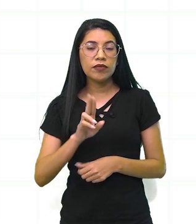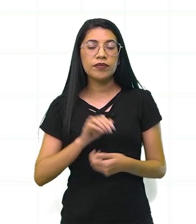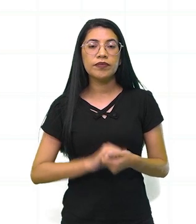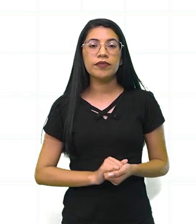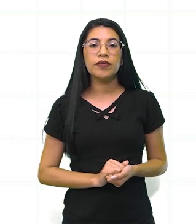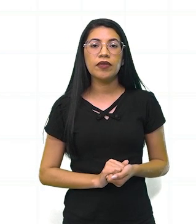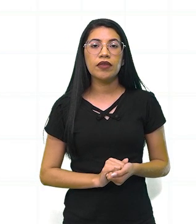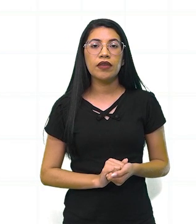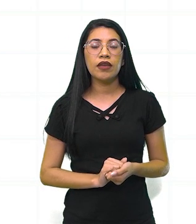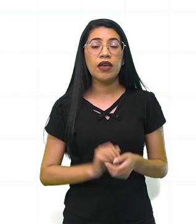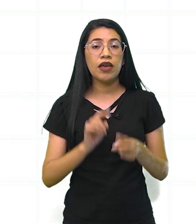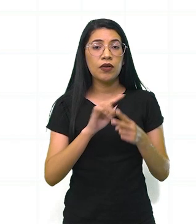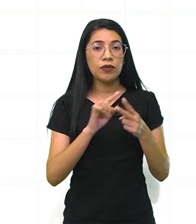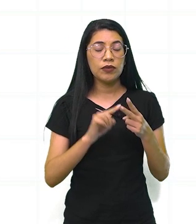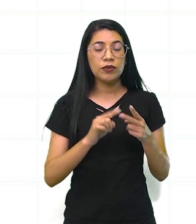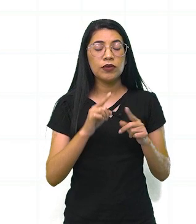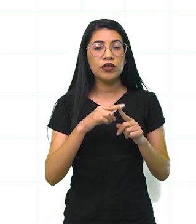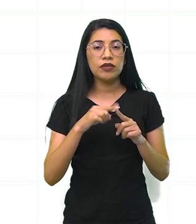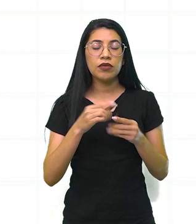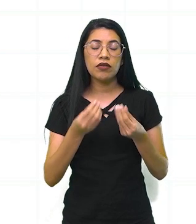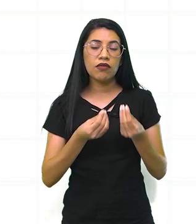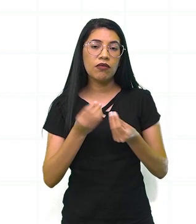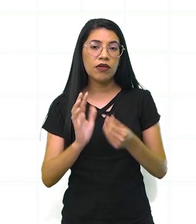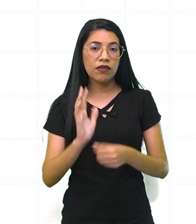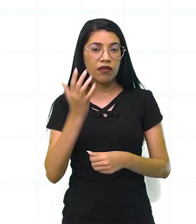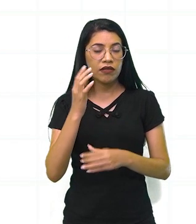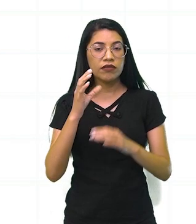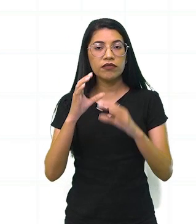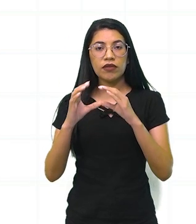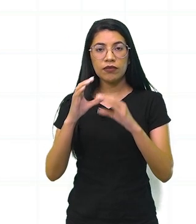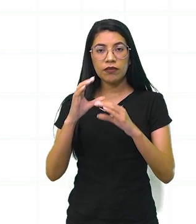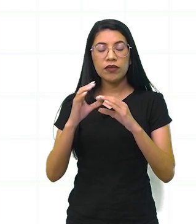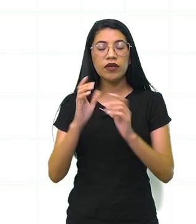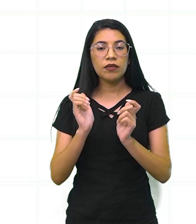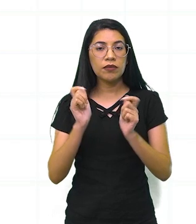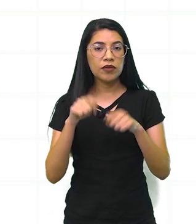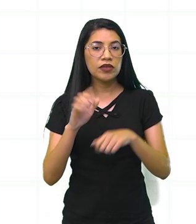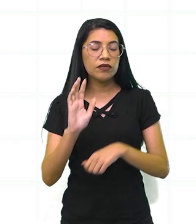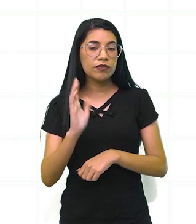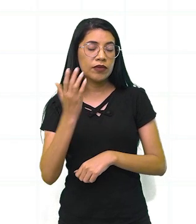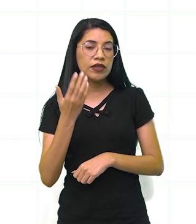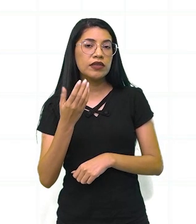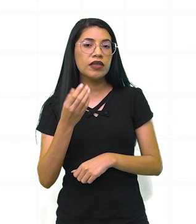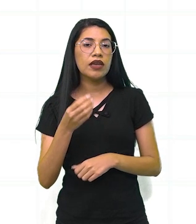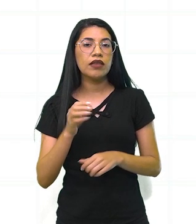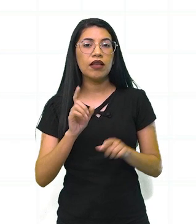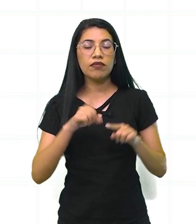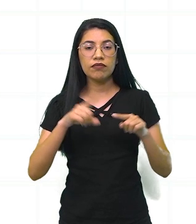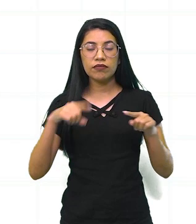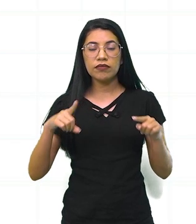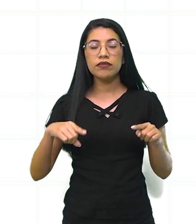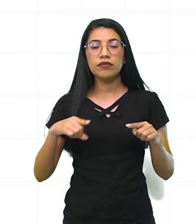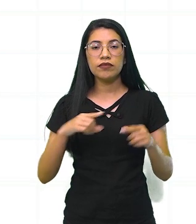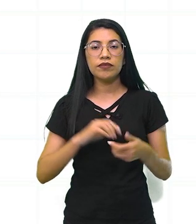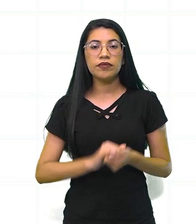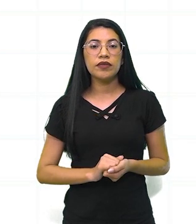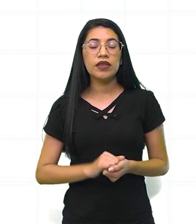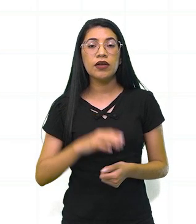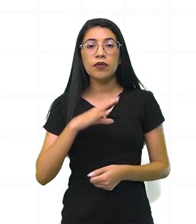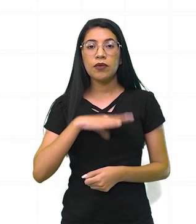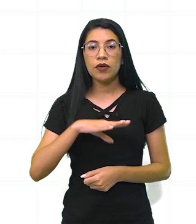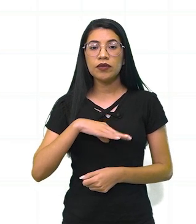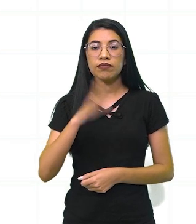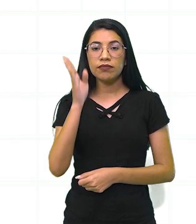informalidade são situações né de comunicação que nós encontramos aí dentro da nossa variação tá então português